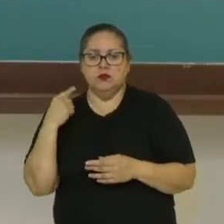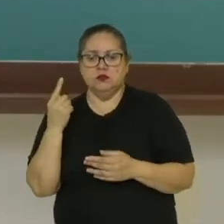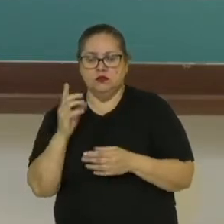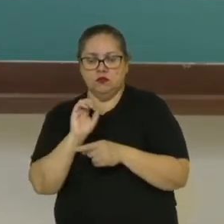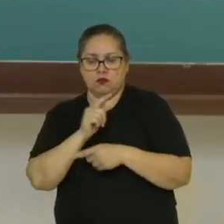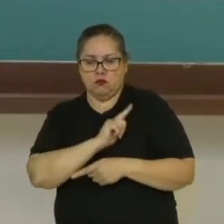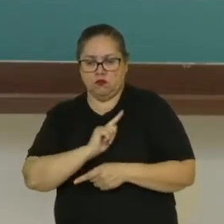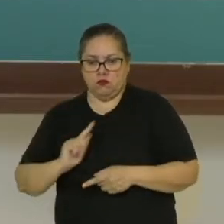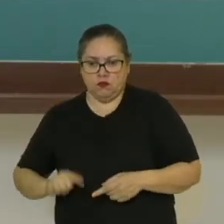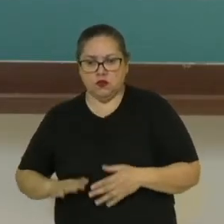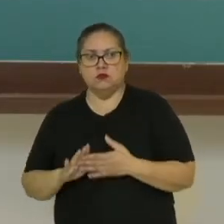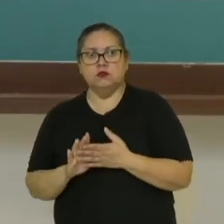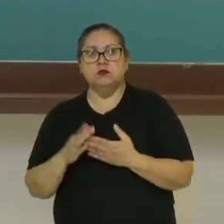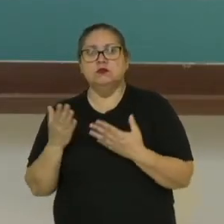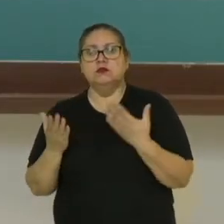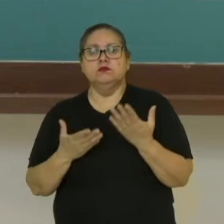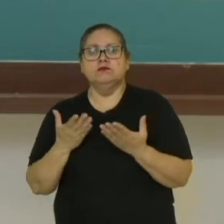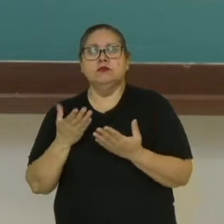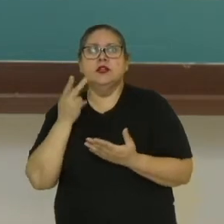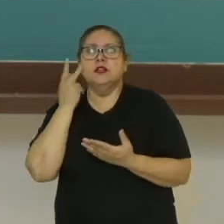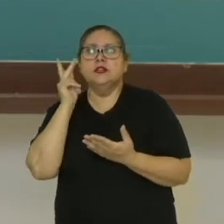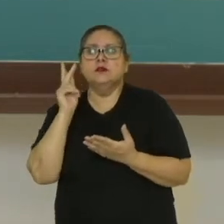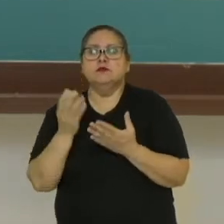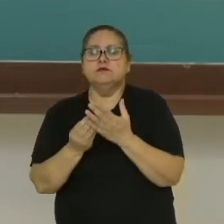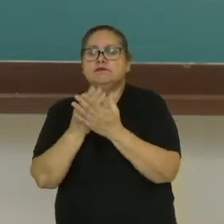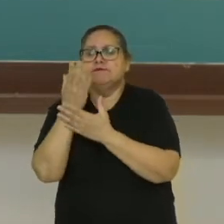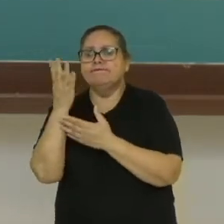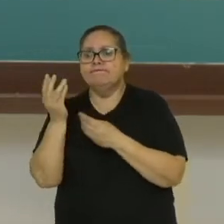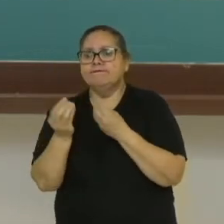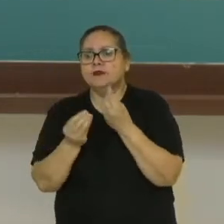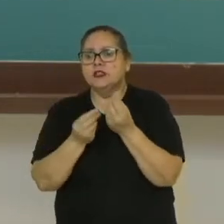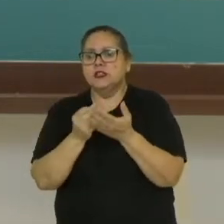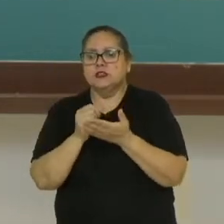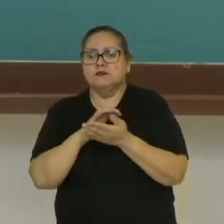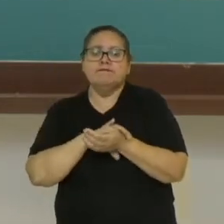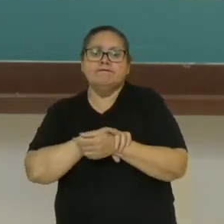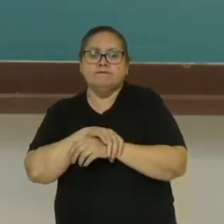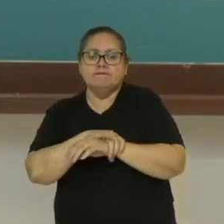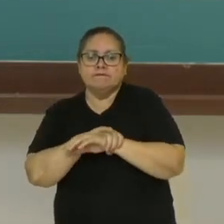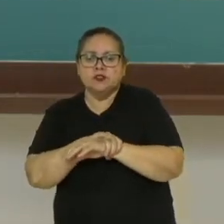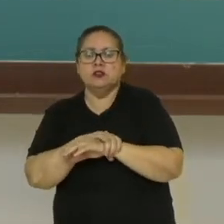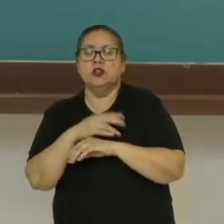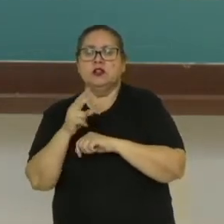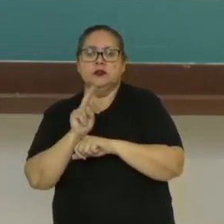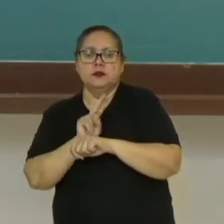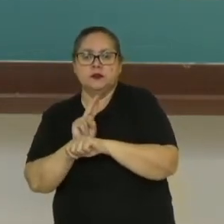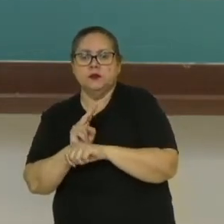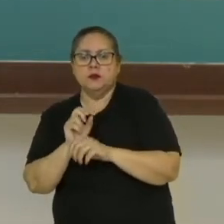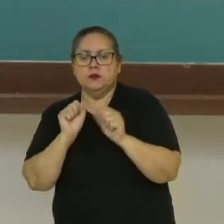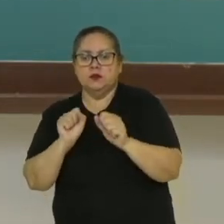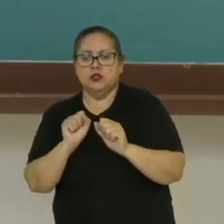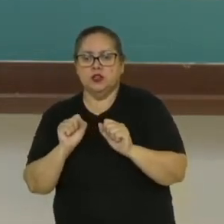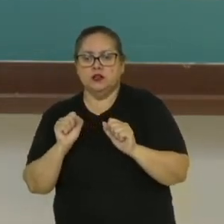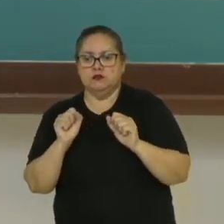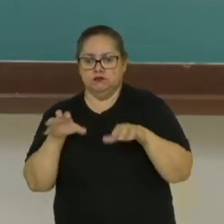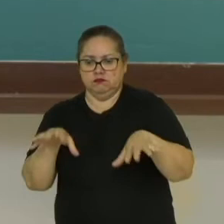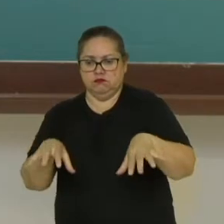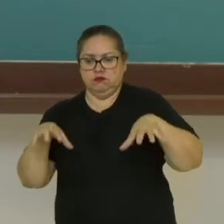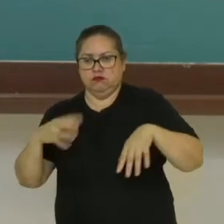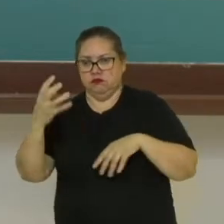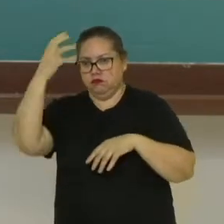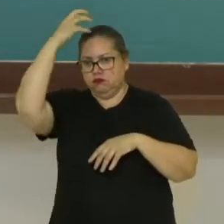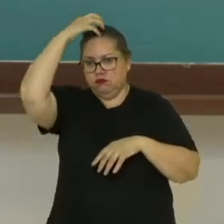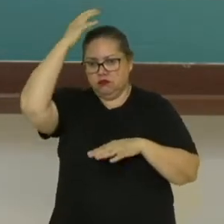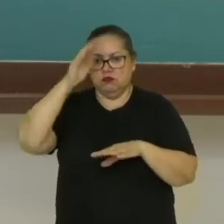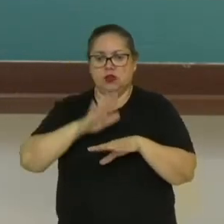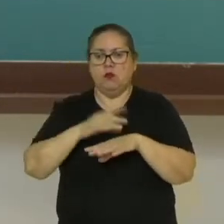surge justamente para conter um pouco abusos, por exemplo, como o poder absolutista, o poder absoluto na